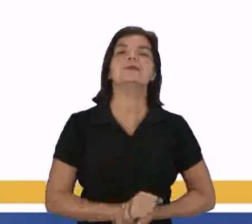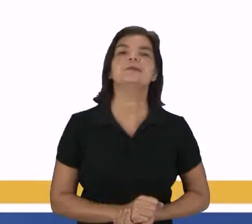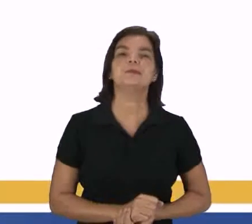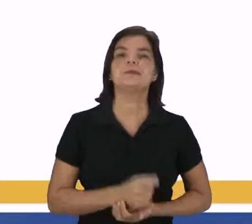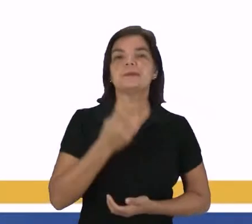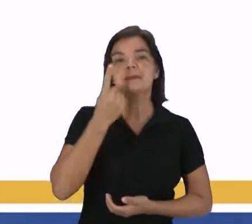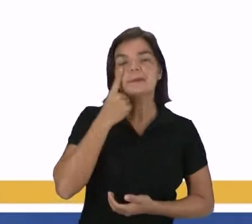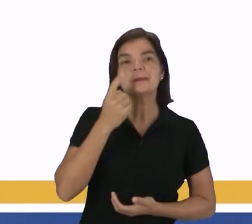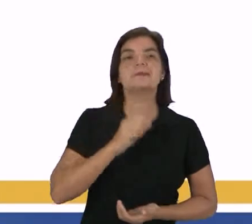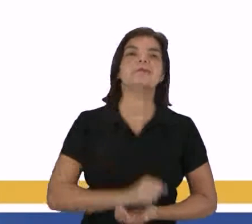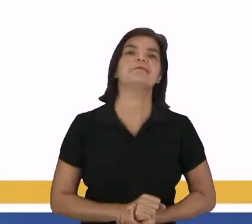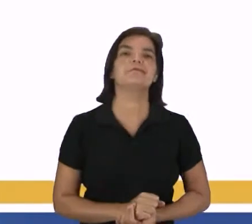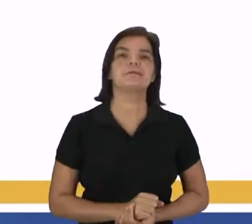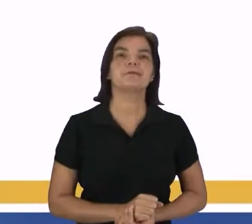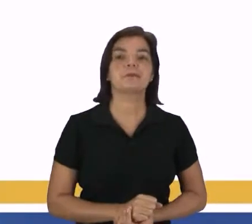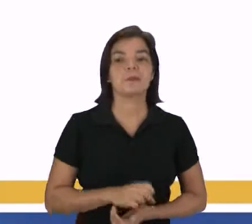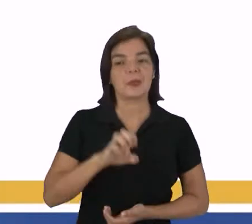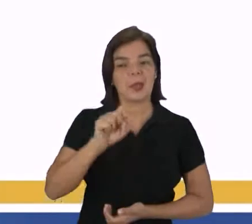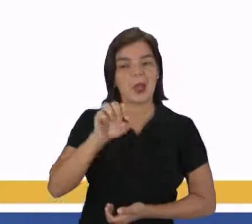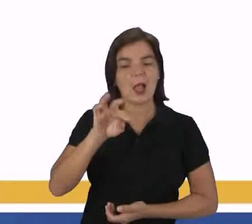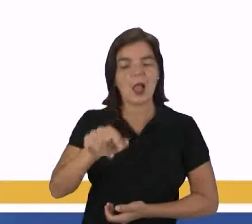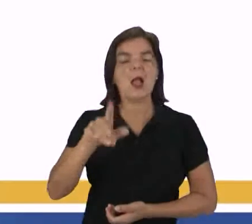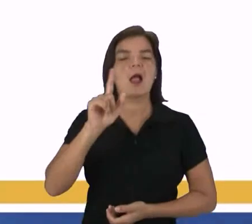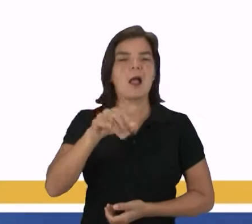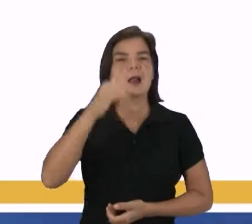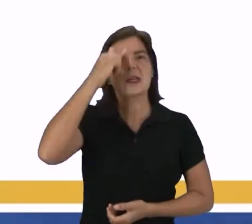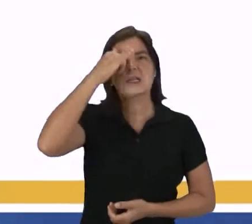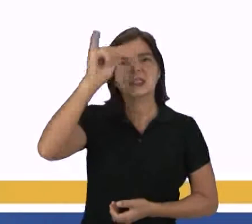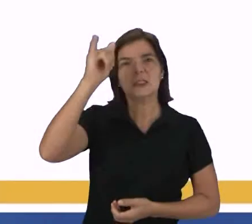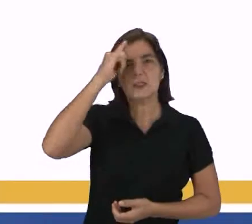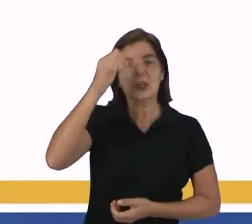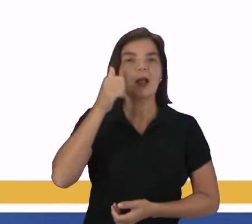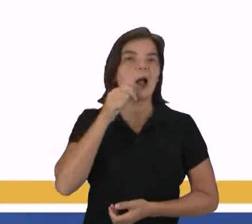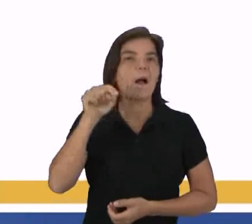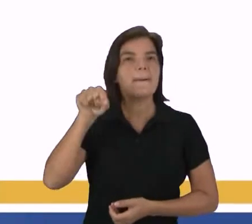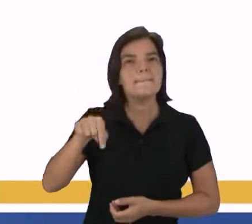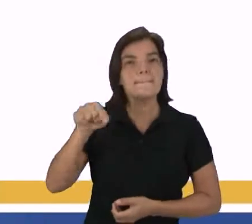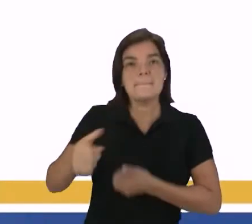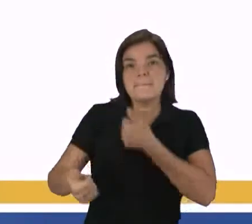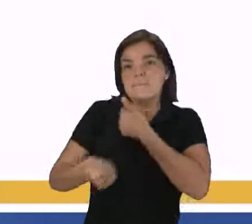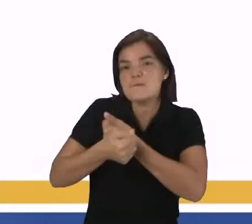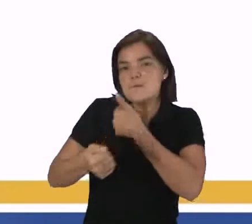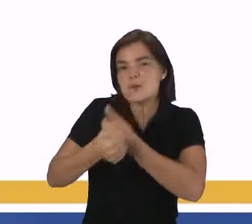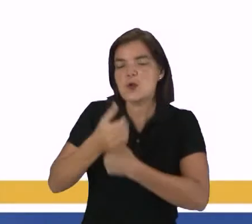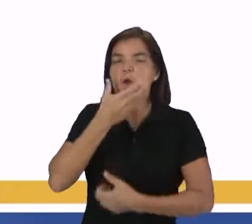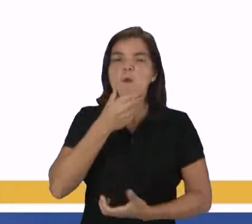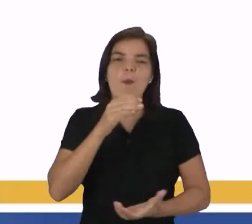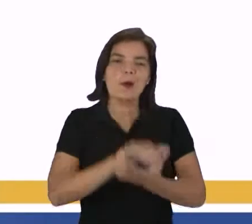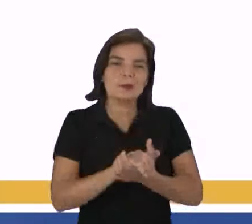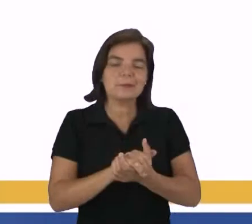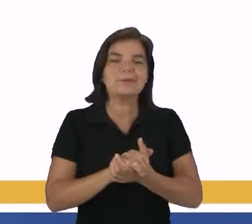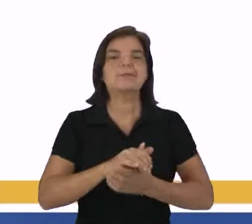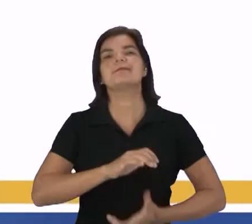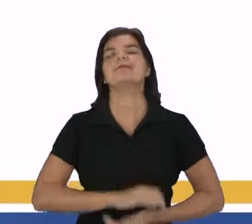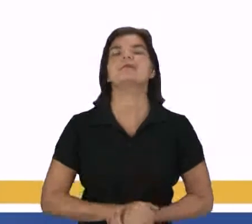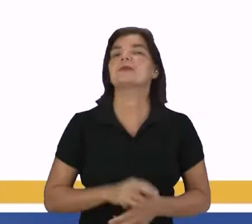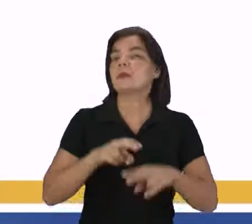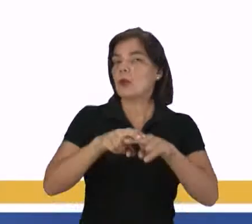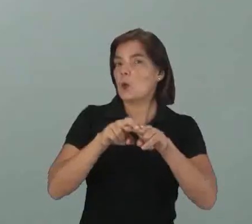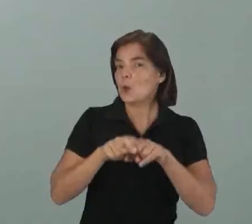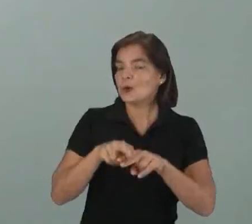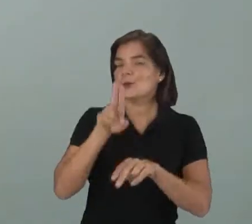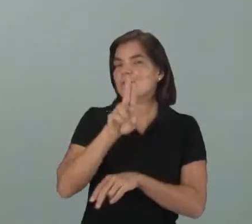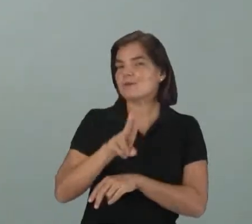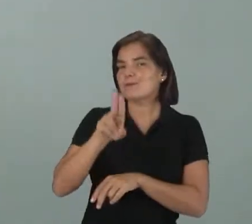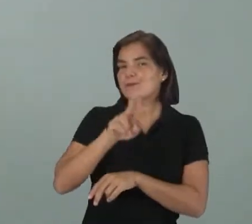citados? Observe. Esta dá a ideia de a mulher estar bem próxima ao seu marido. Por isso